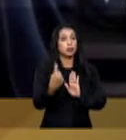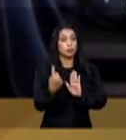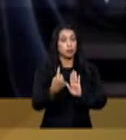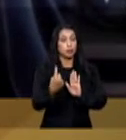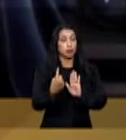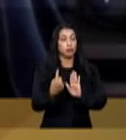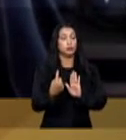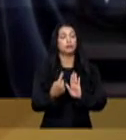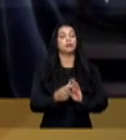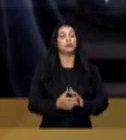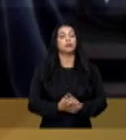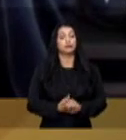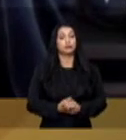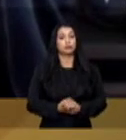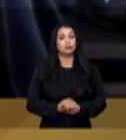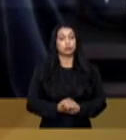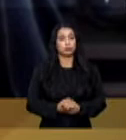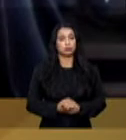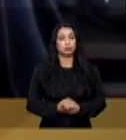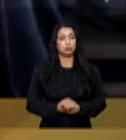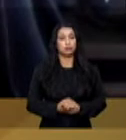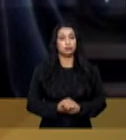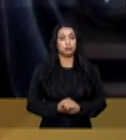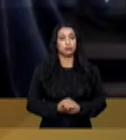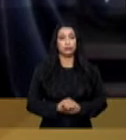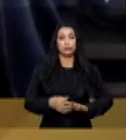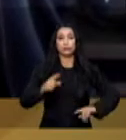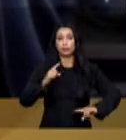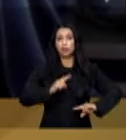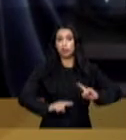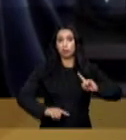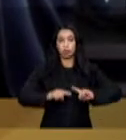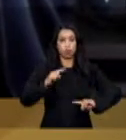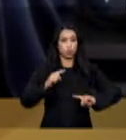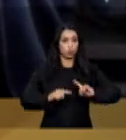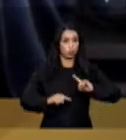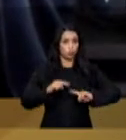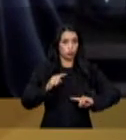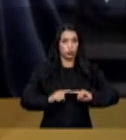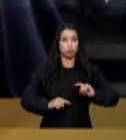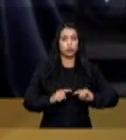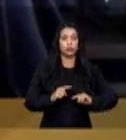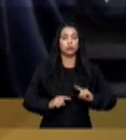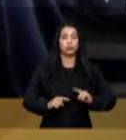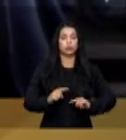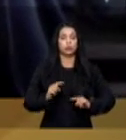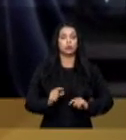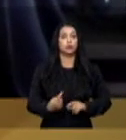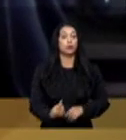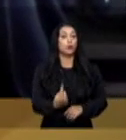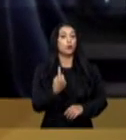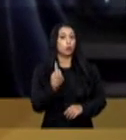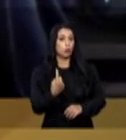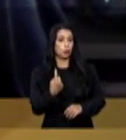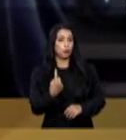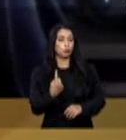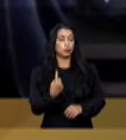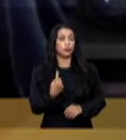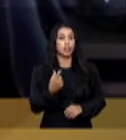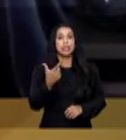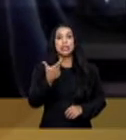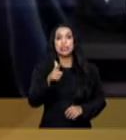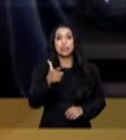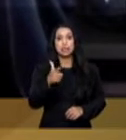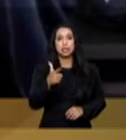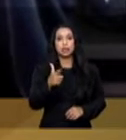em relação a produtos em qualquer das seguintes condições. 1. Sem